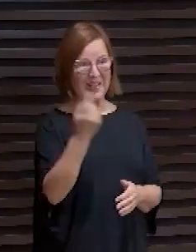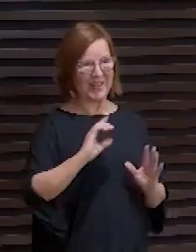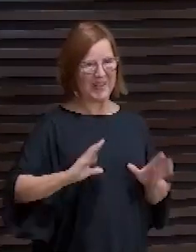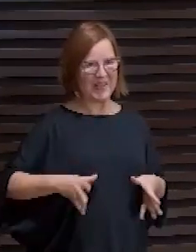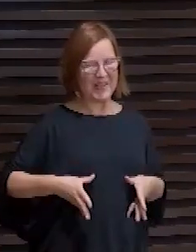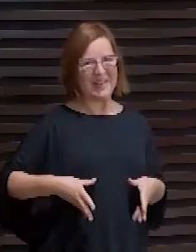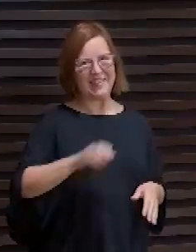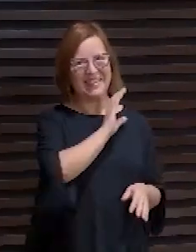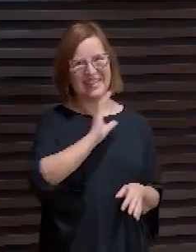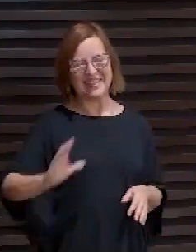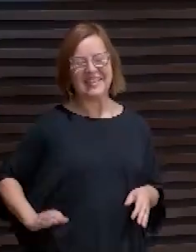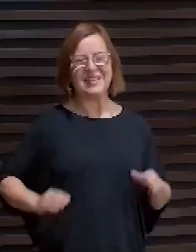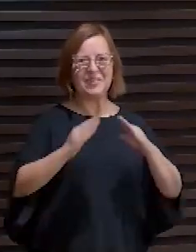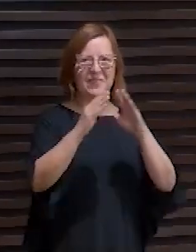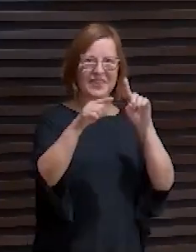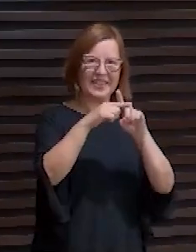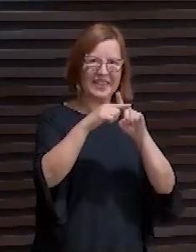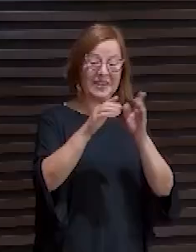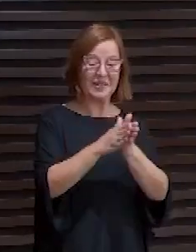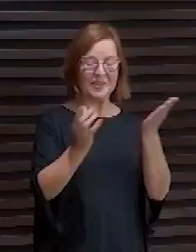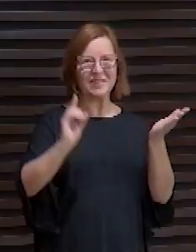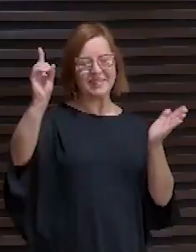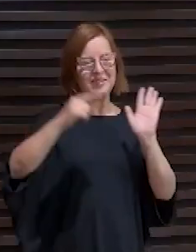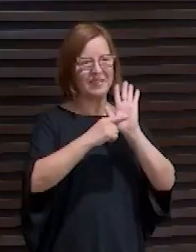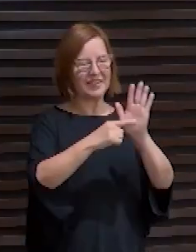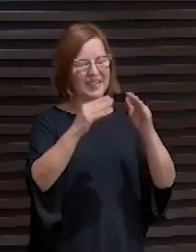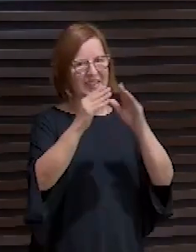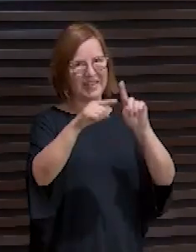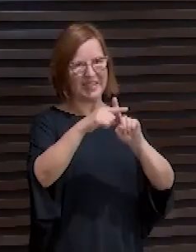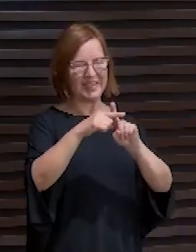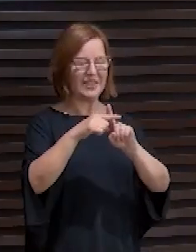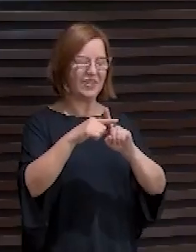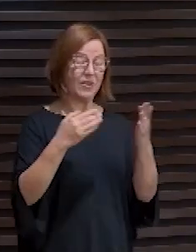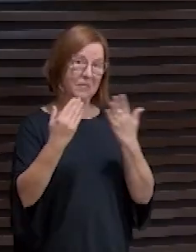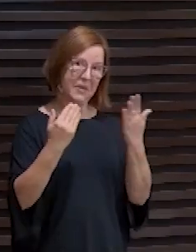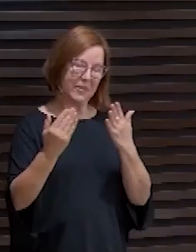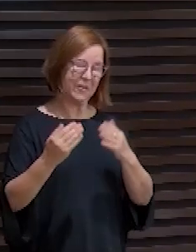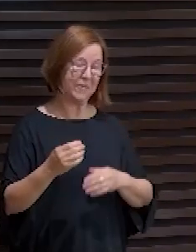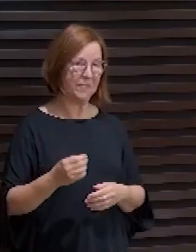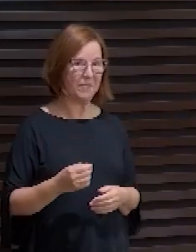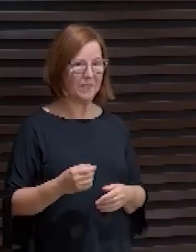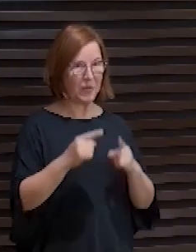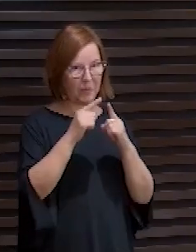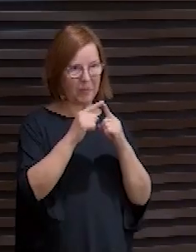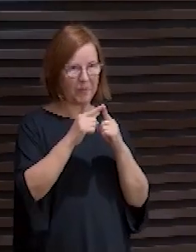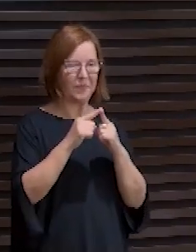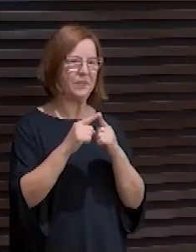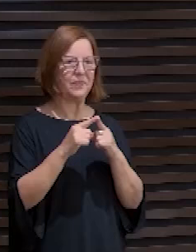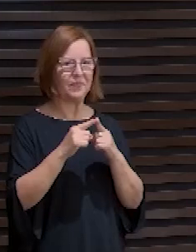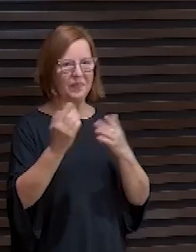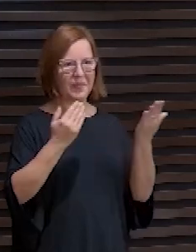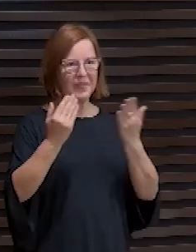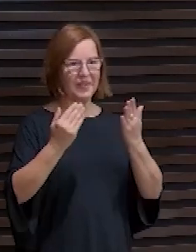Cristo. A igreja, a Bíblia apresenta a igreja em algumas analogias. E uma delas, analogia é o que dá para a gente